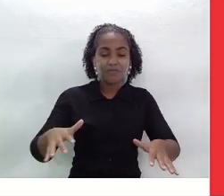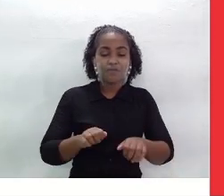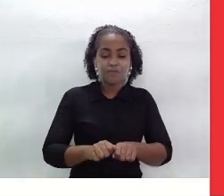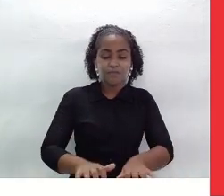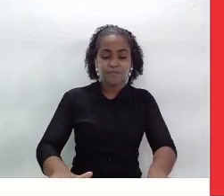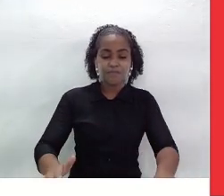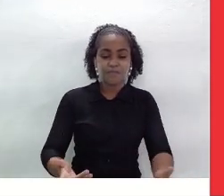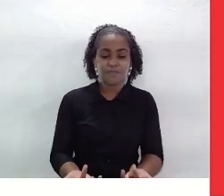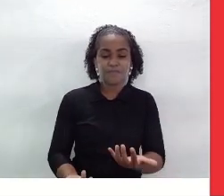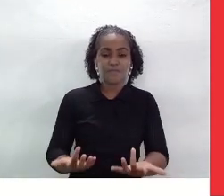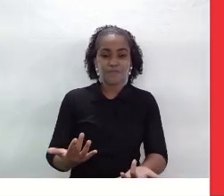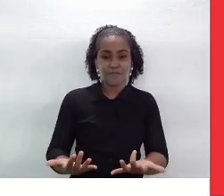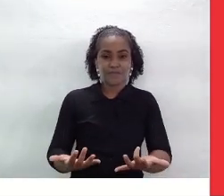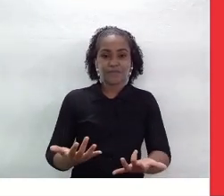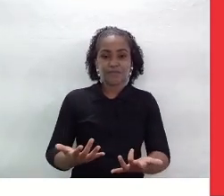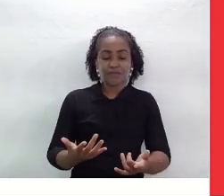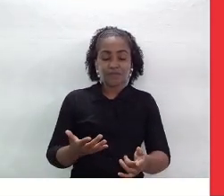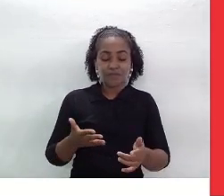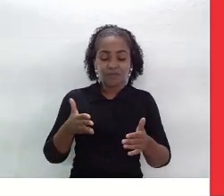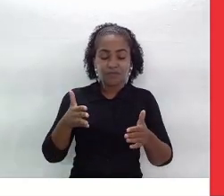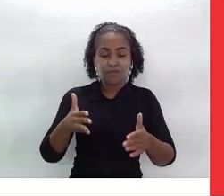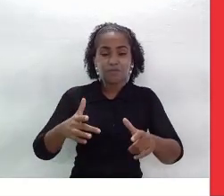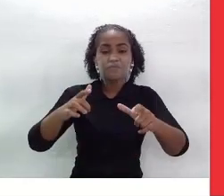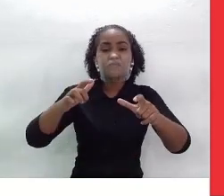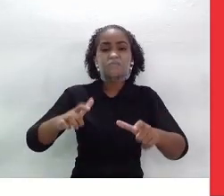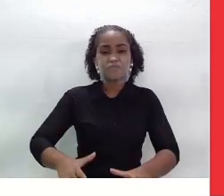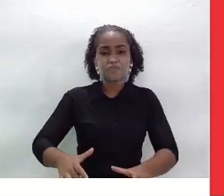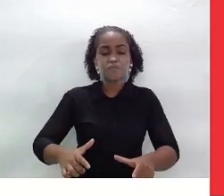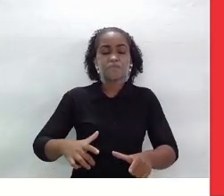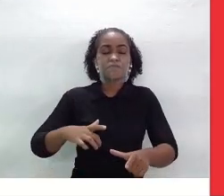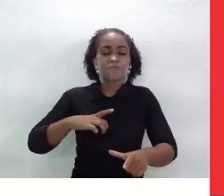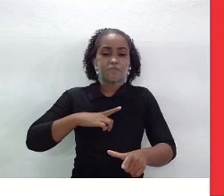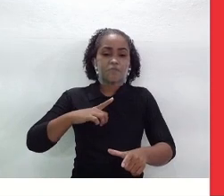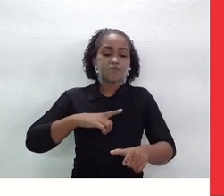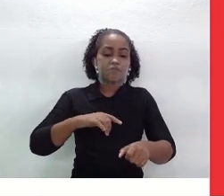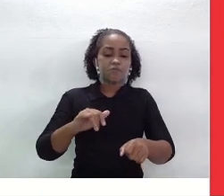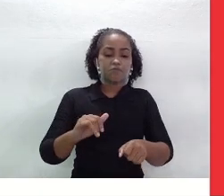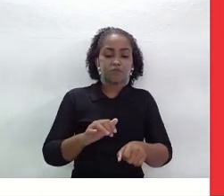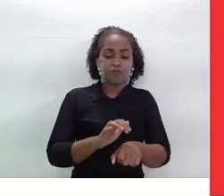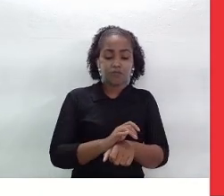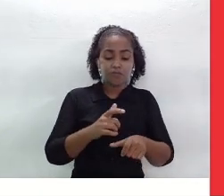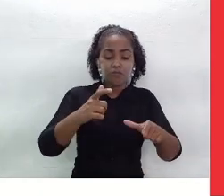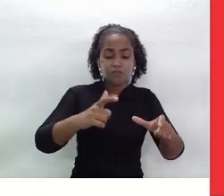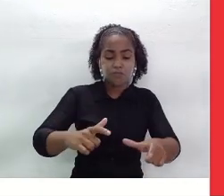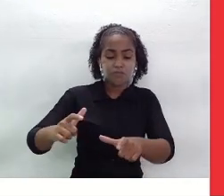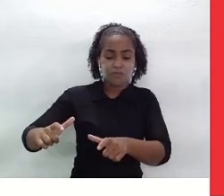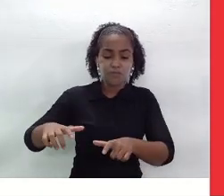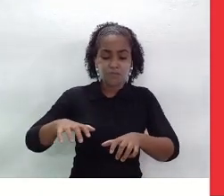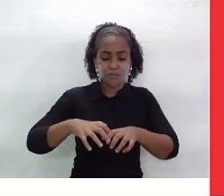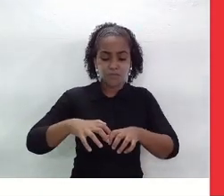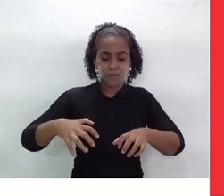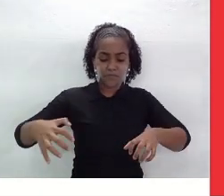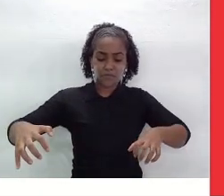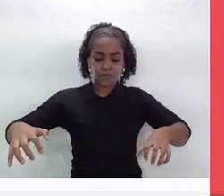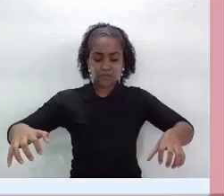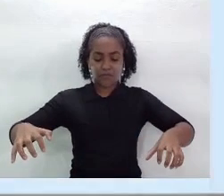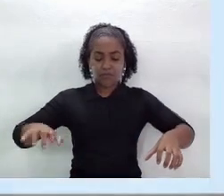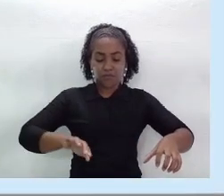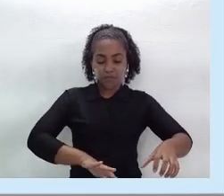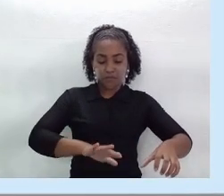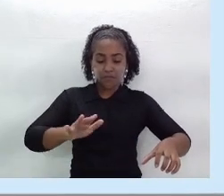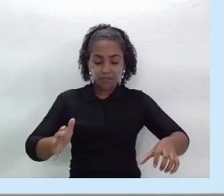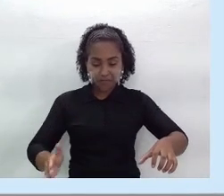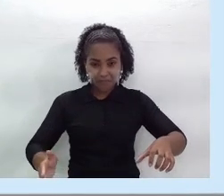fissuras geológicas localizadas aí nos pontos de afastamento entre duas placas tectônicas.